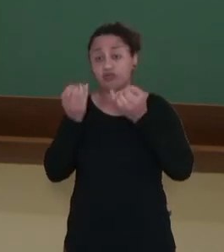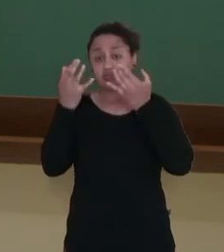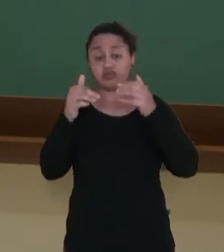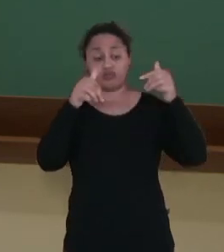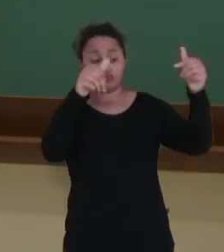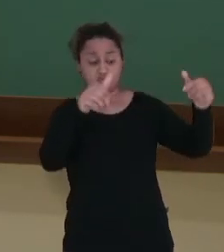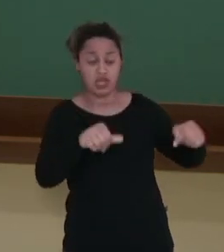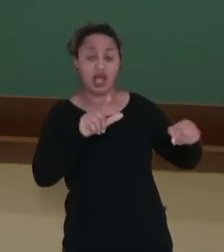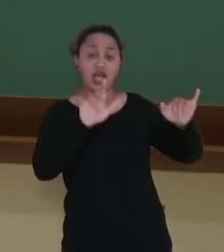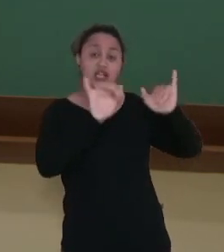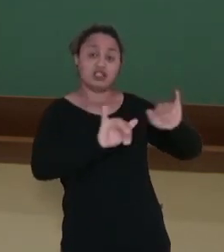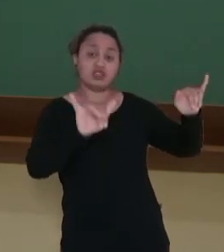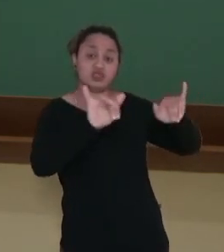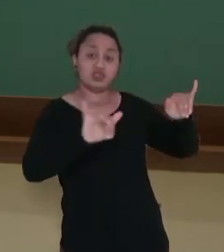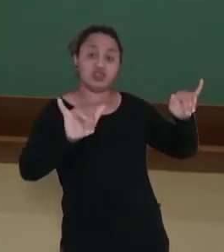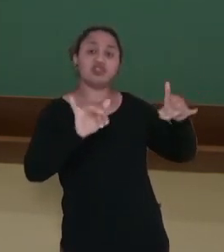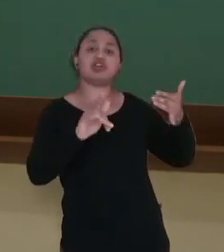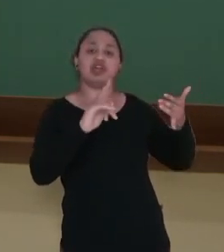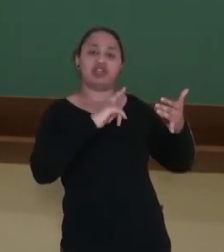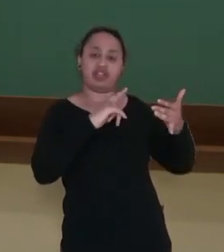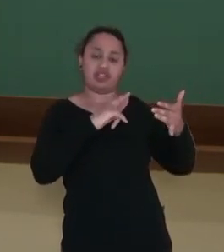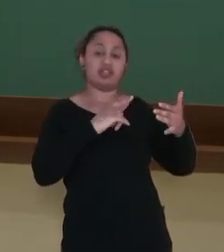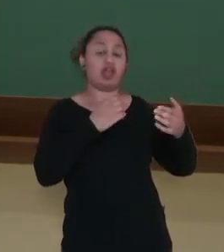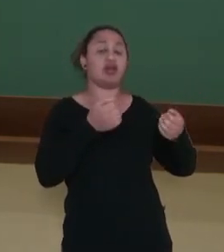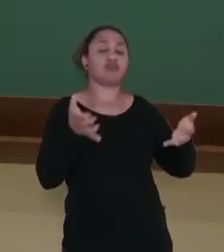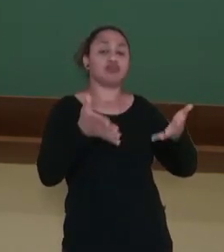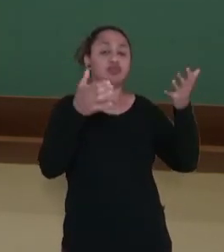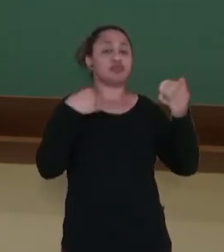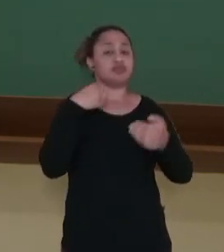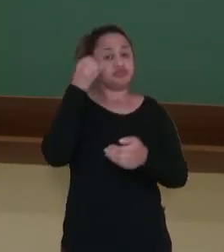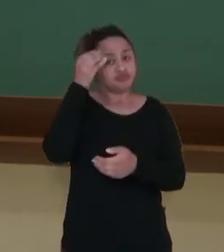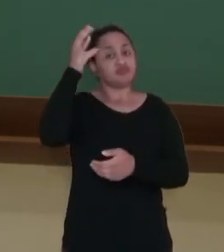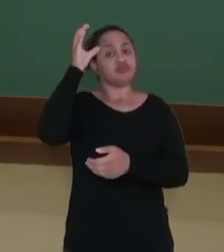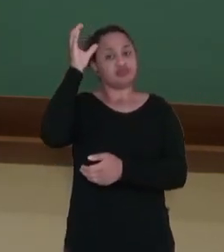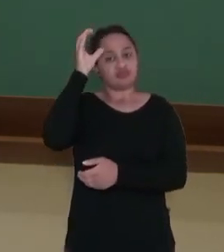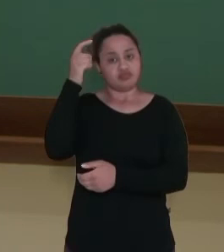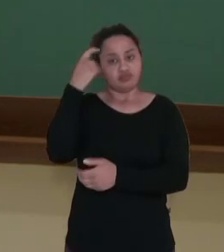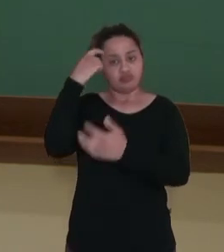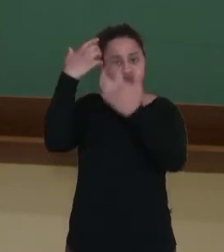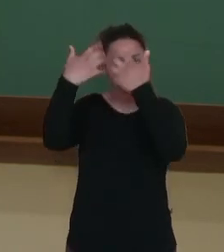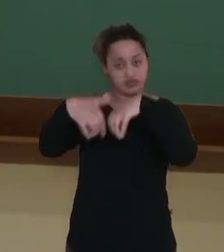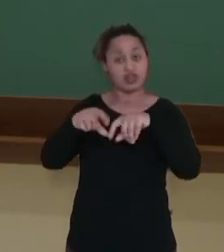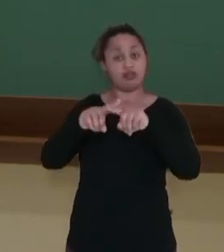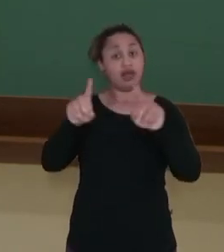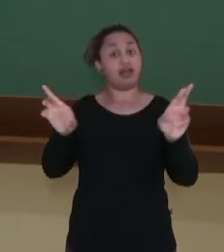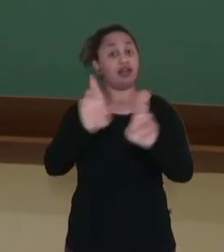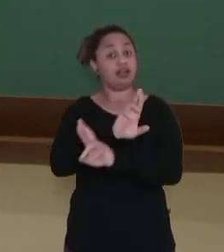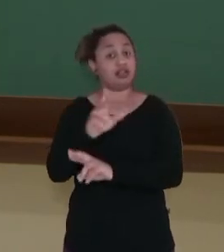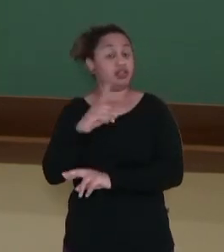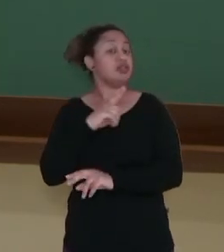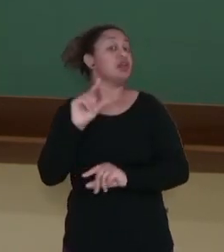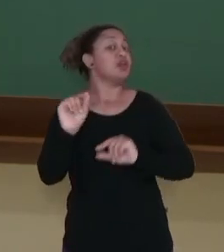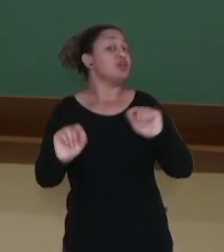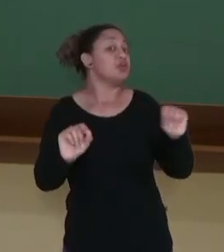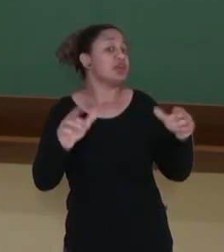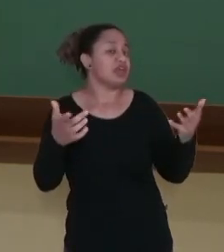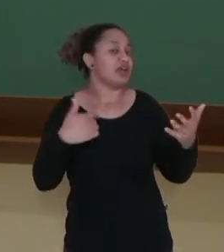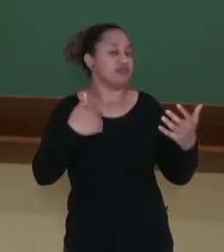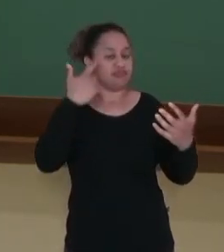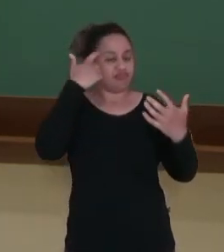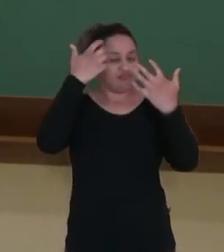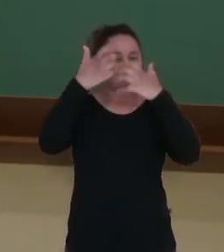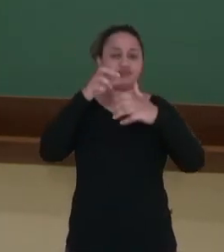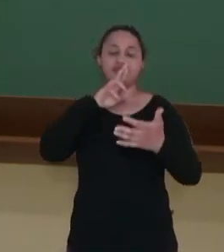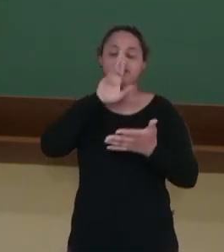é divulgar uma campanha, no caso de conscientização. Mas sim, elas têm uma relação, algo em comum. Pensa um pouquinho